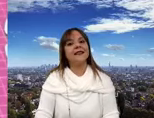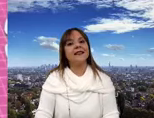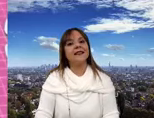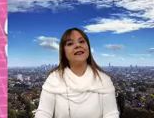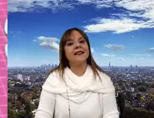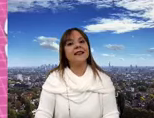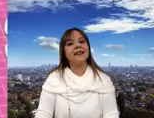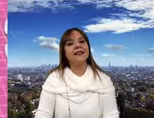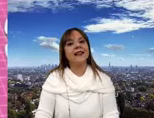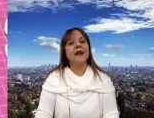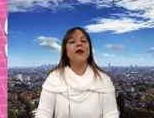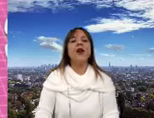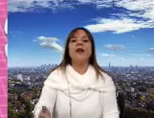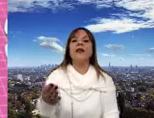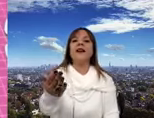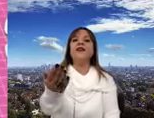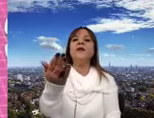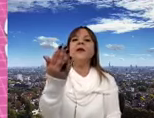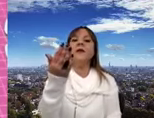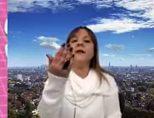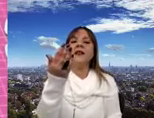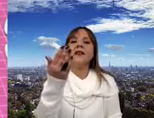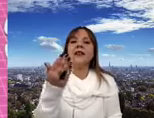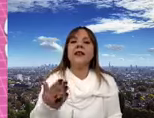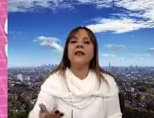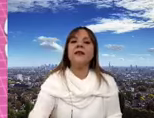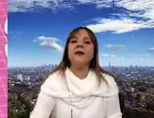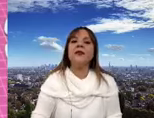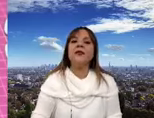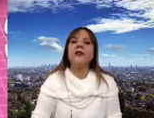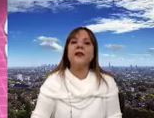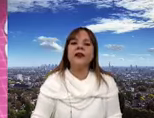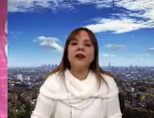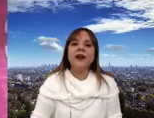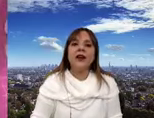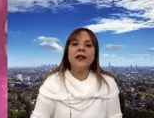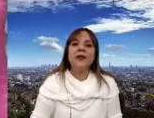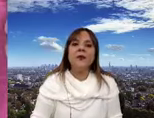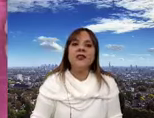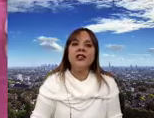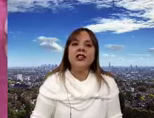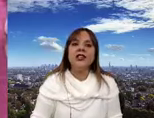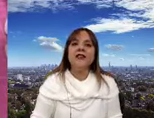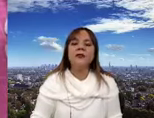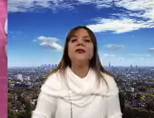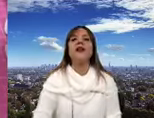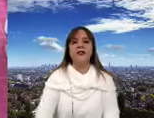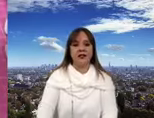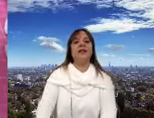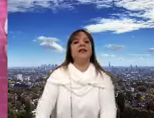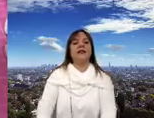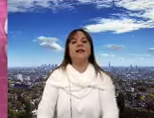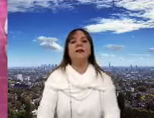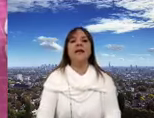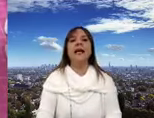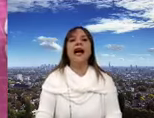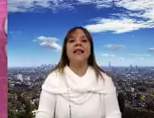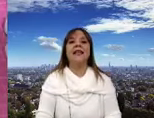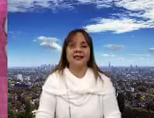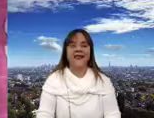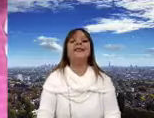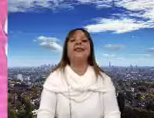isso? Traz um pouquinho mais perto aqui da câmera, por favor. Olha lá o pontinho, estamos vendo, sim. Obrigada. Isso, para a